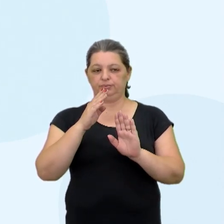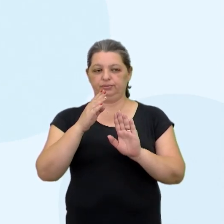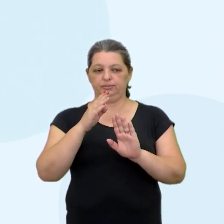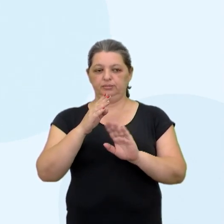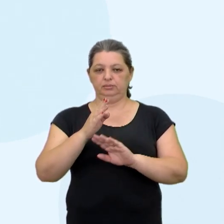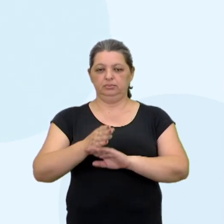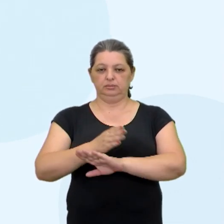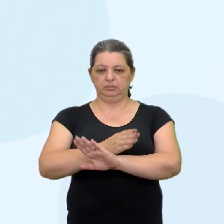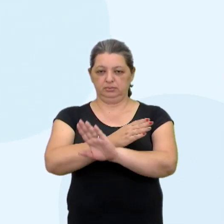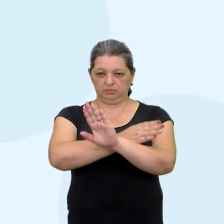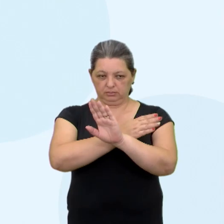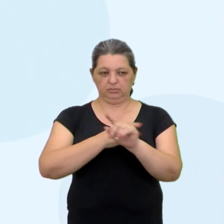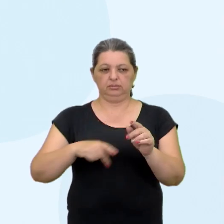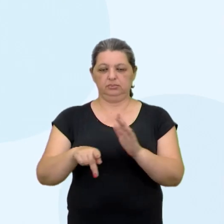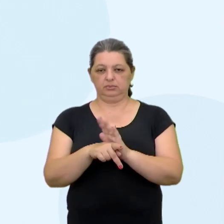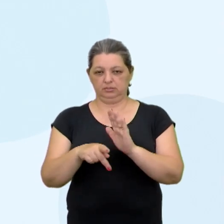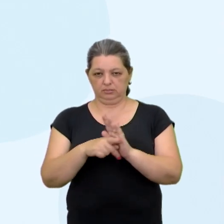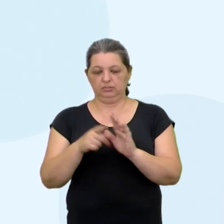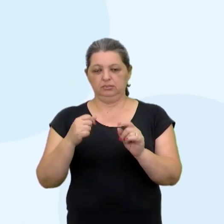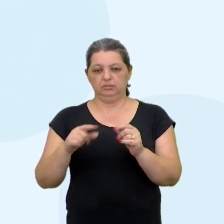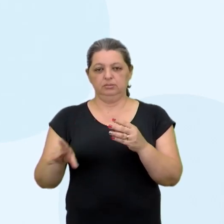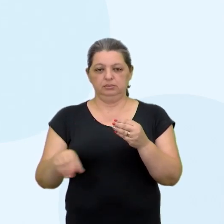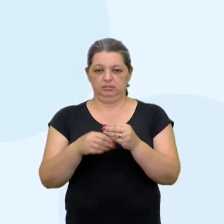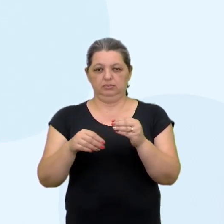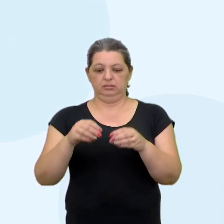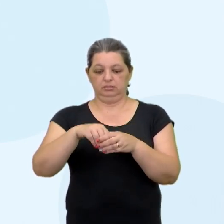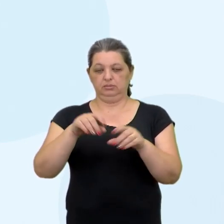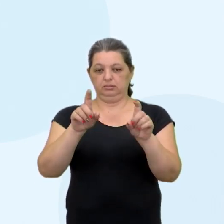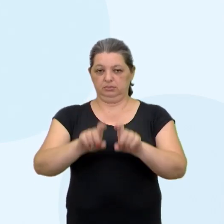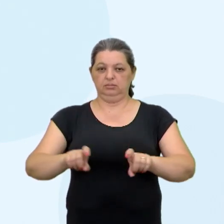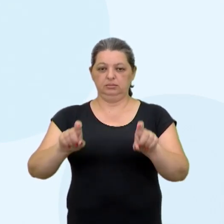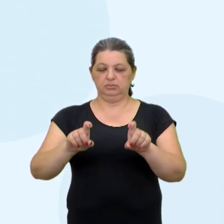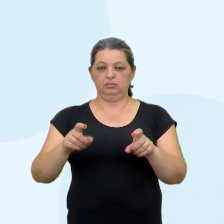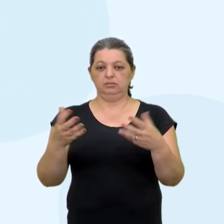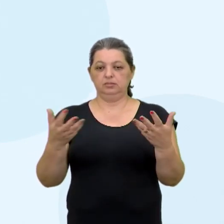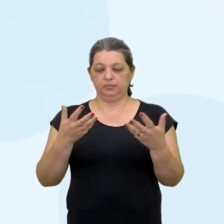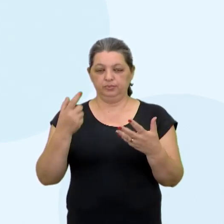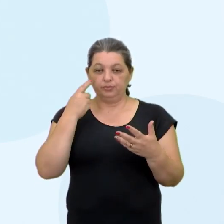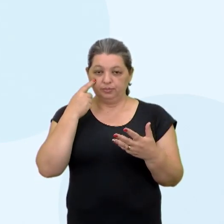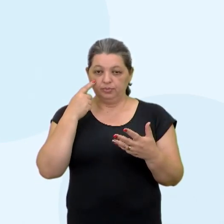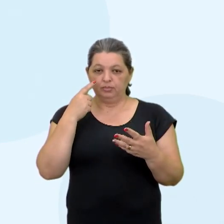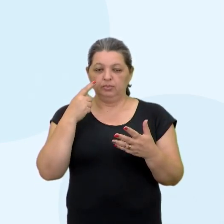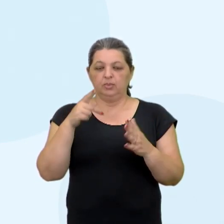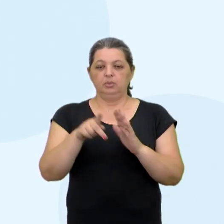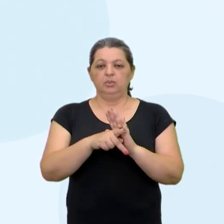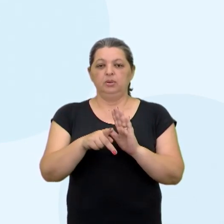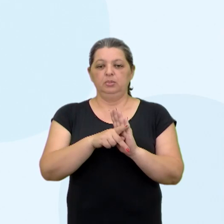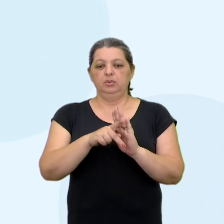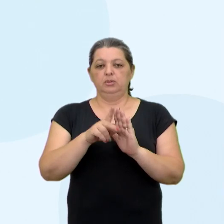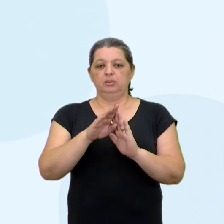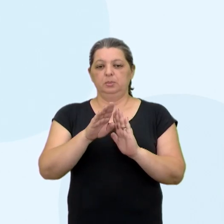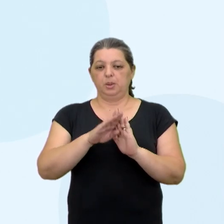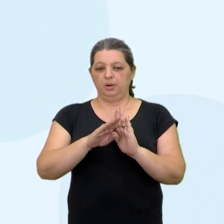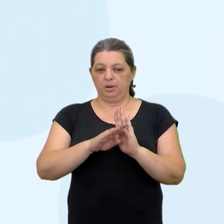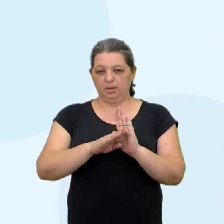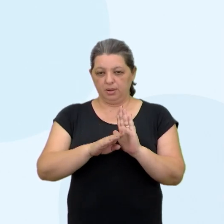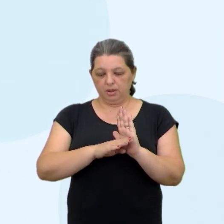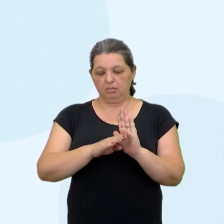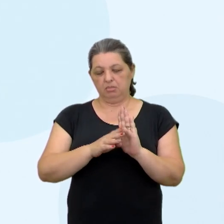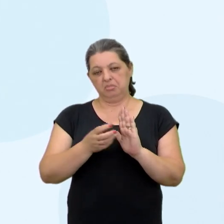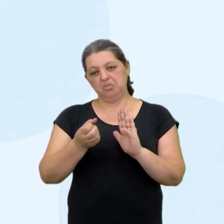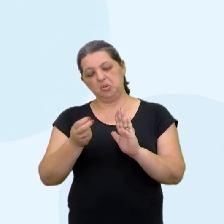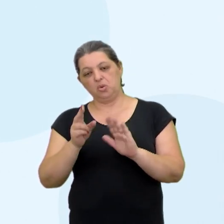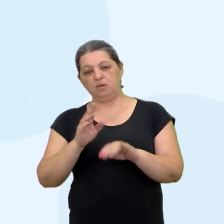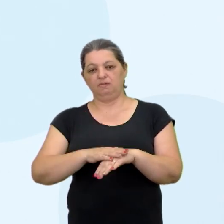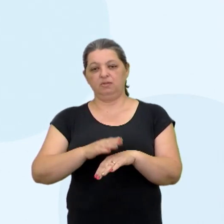computador. Então, você tem um programa instalado no seu computador e você quer trazer esse programa, né, algumas coisas, ou até